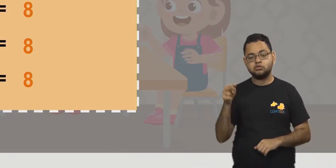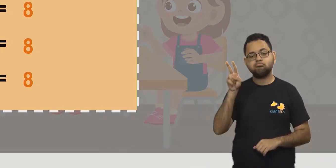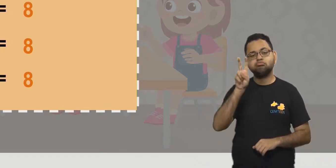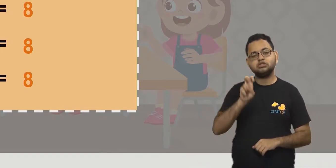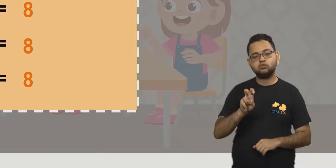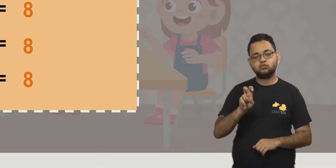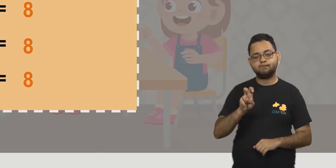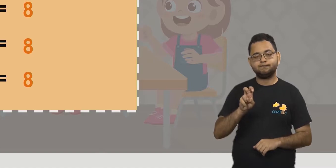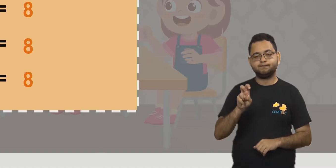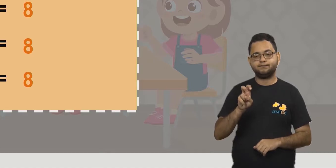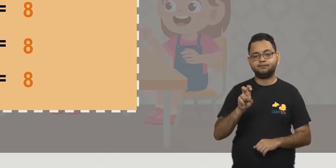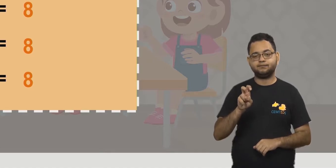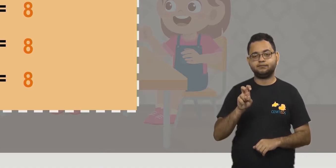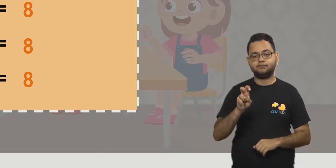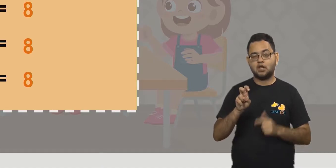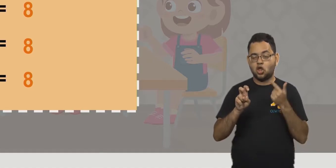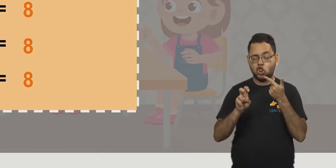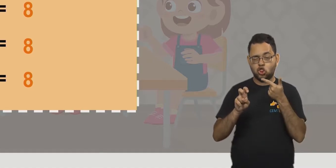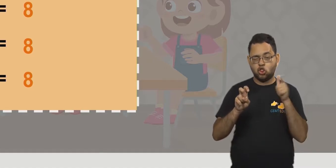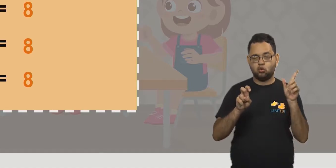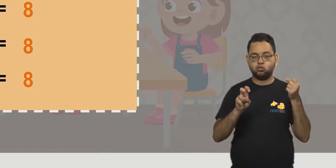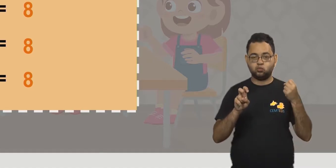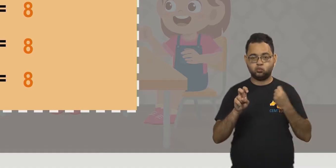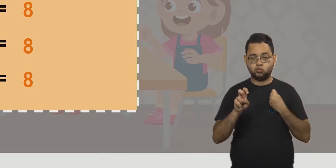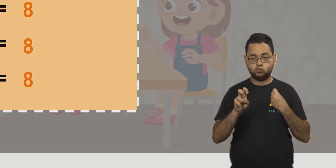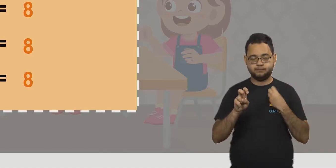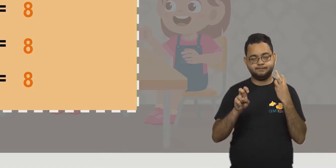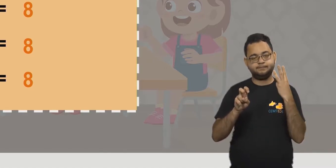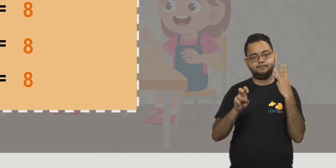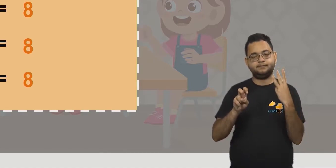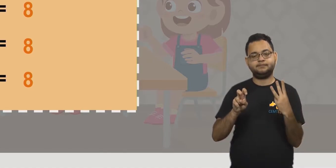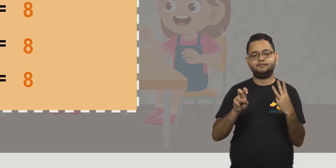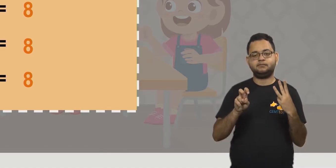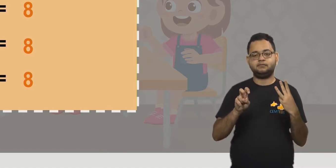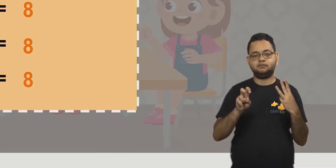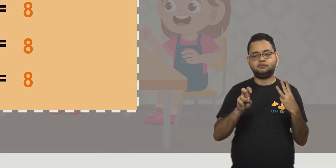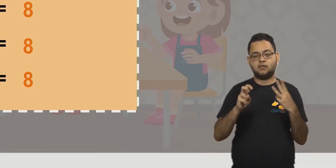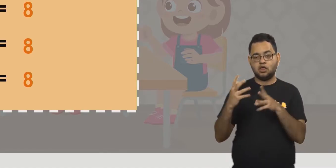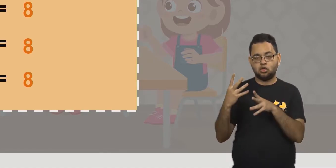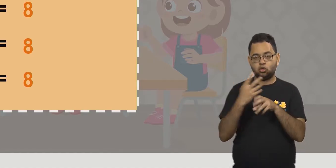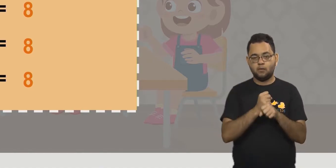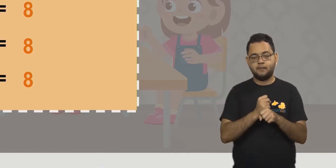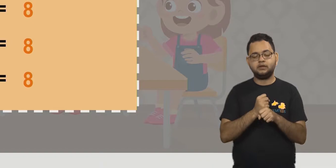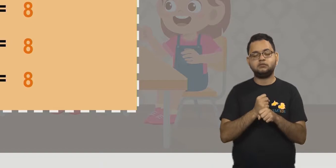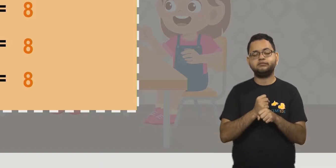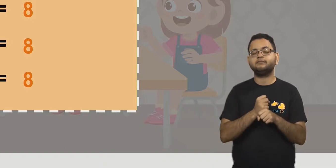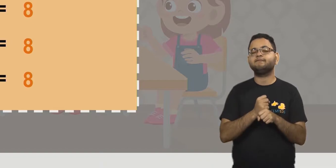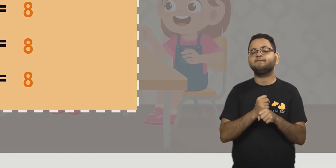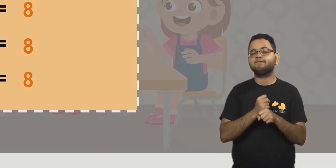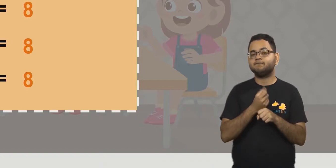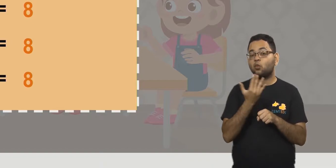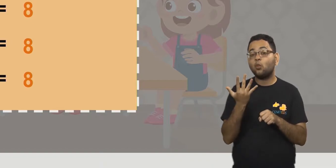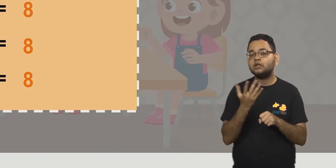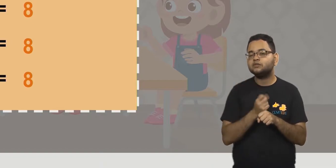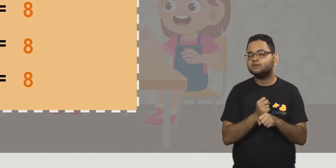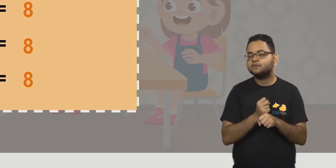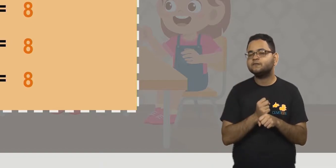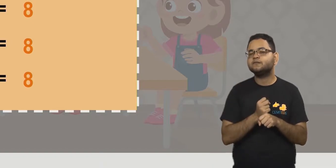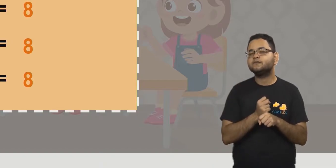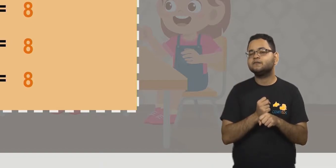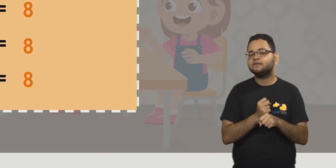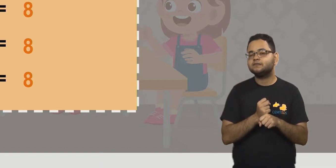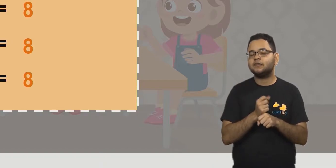dado caiu número 5 e eu joguei o outro dado caiu número três são humanos